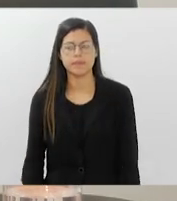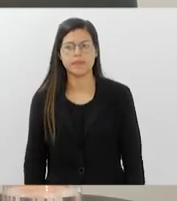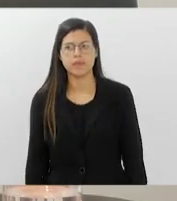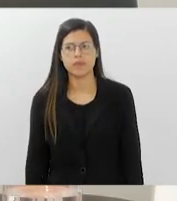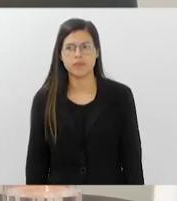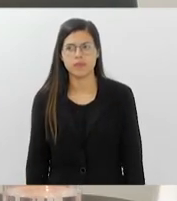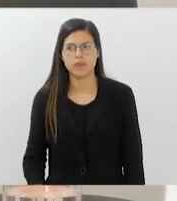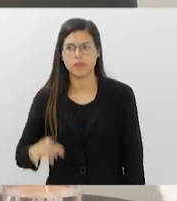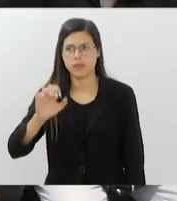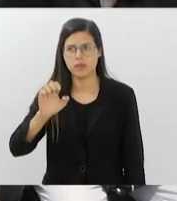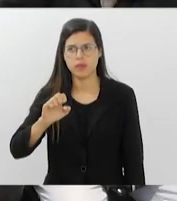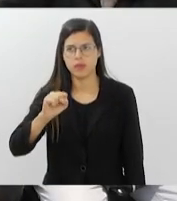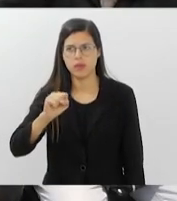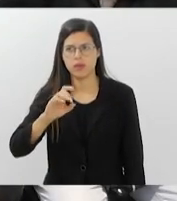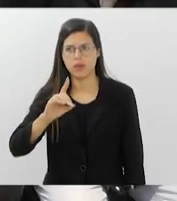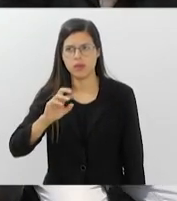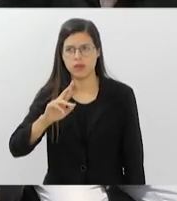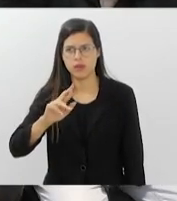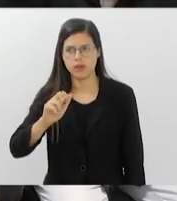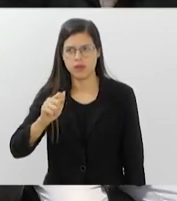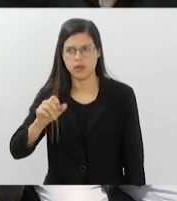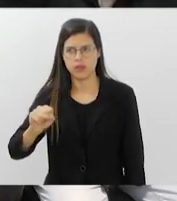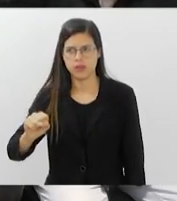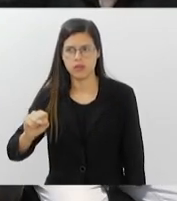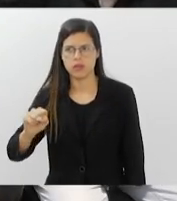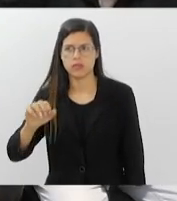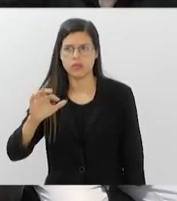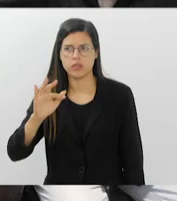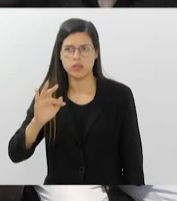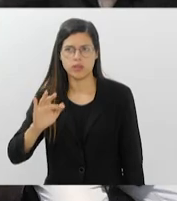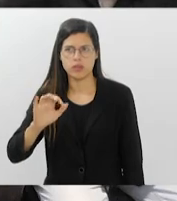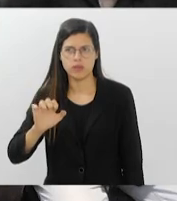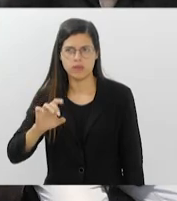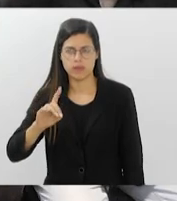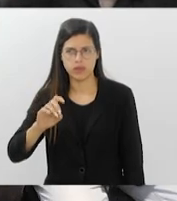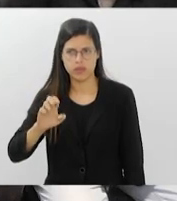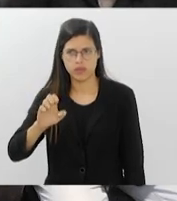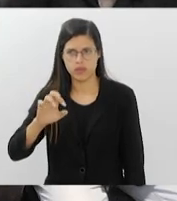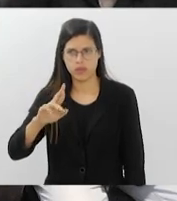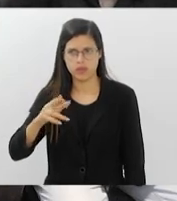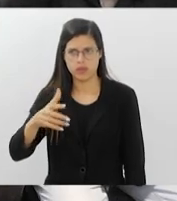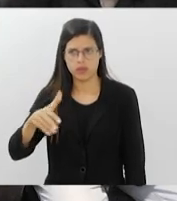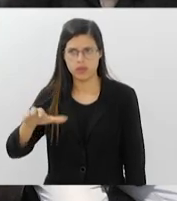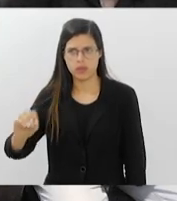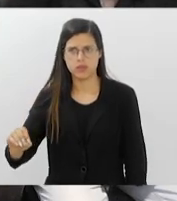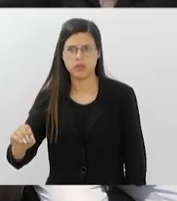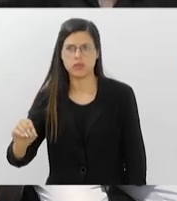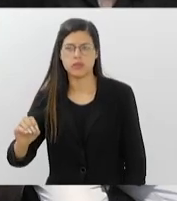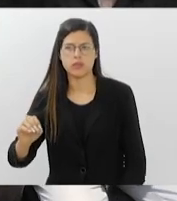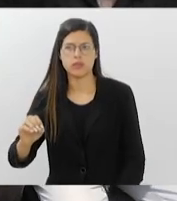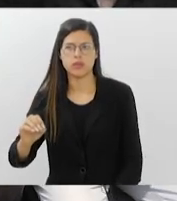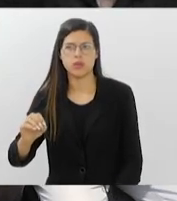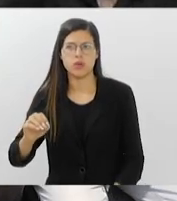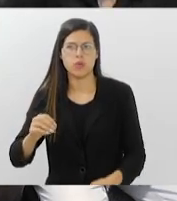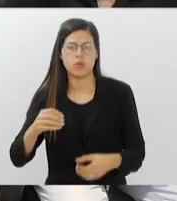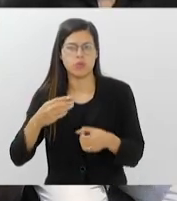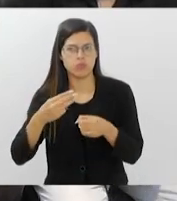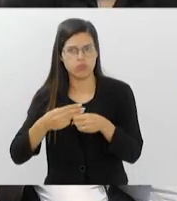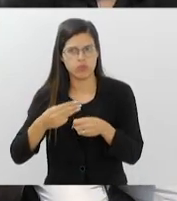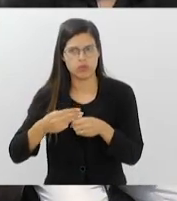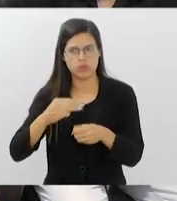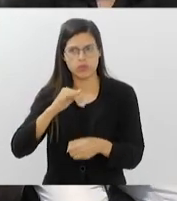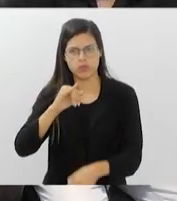Esdra da Silva da Federação das associações de moradores urbanos e Rurais do Município de Japeri